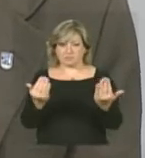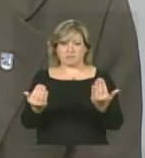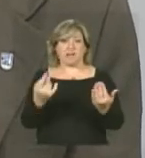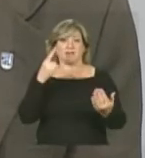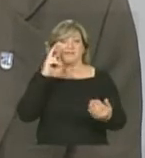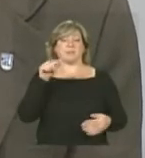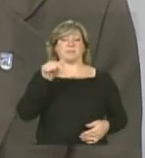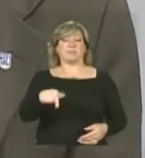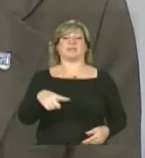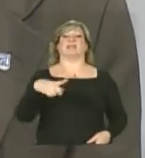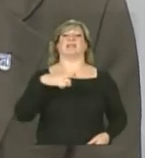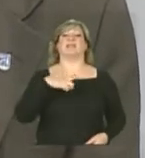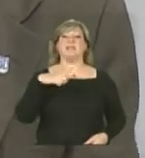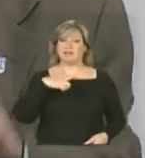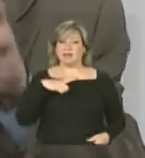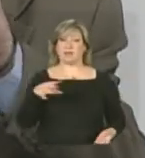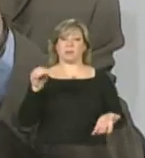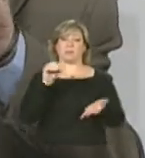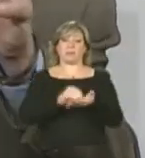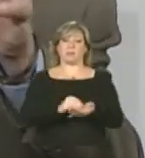ali está colocado